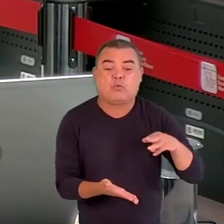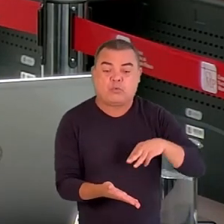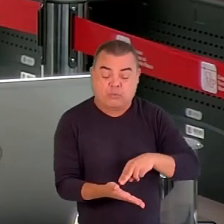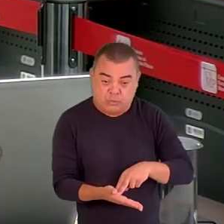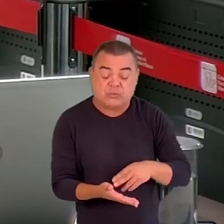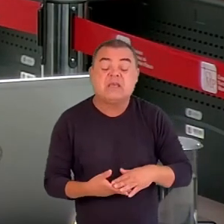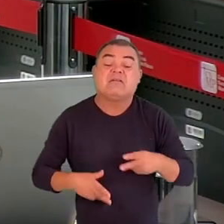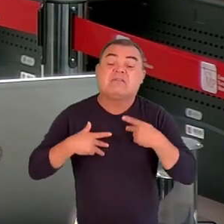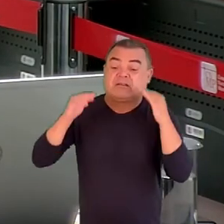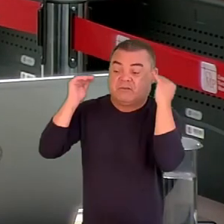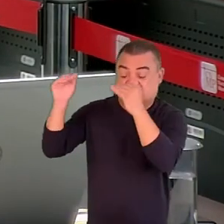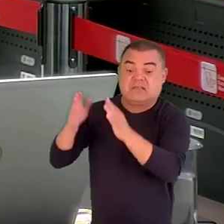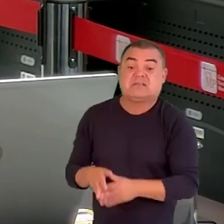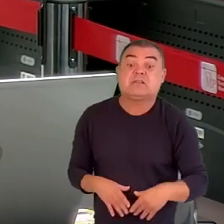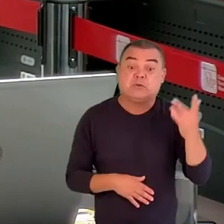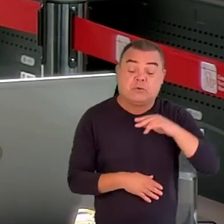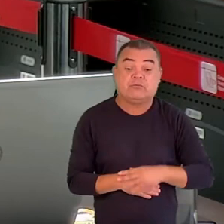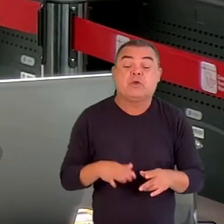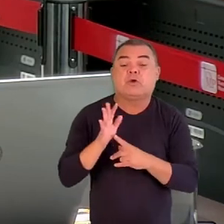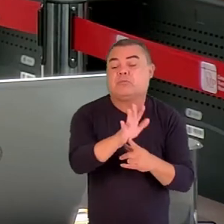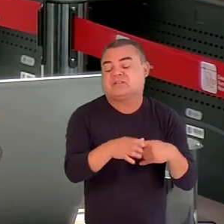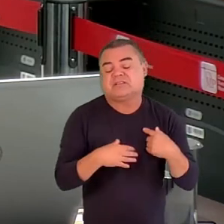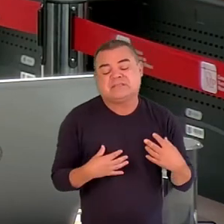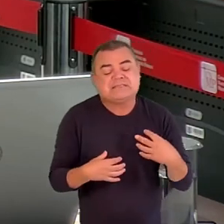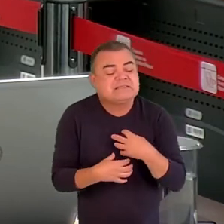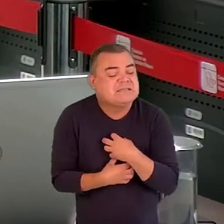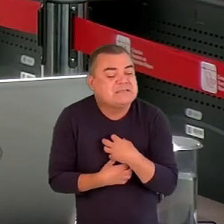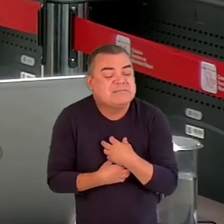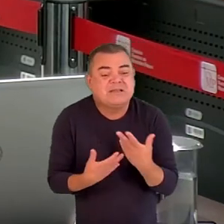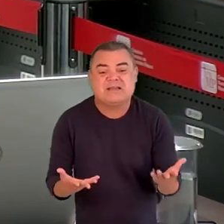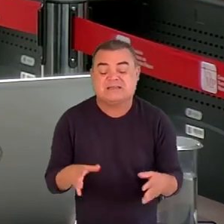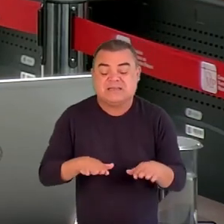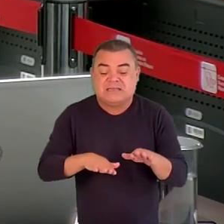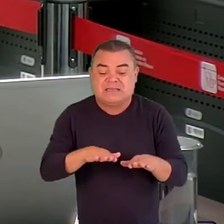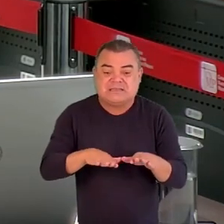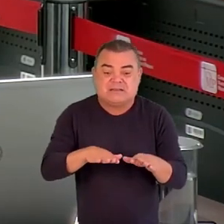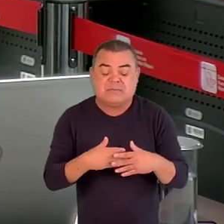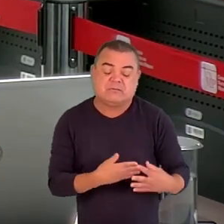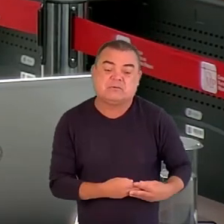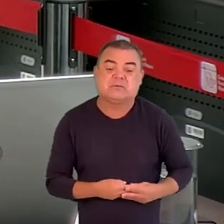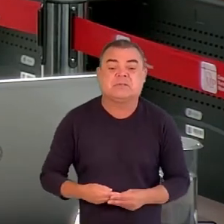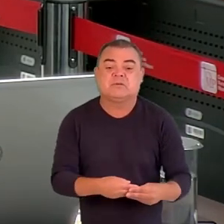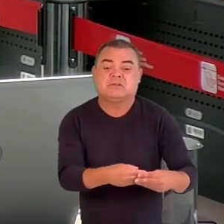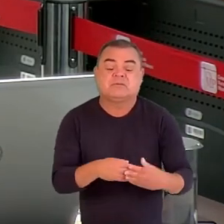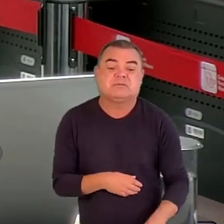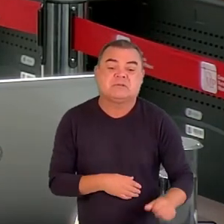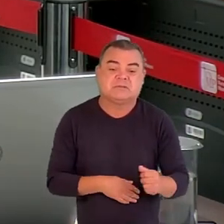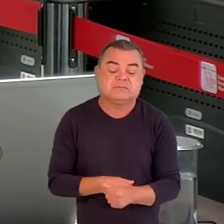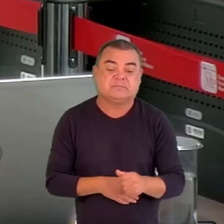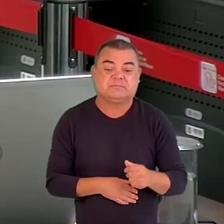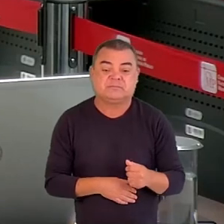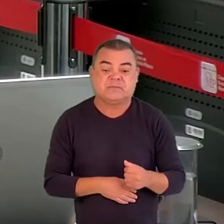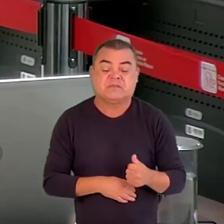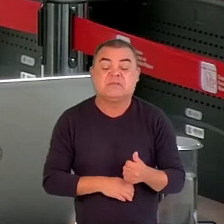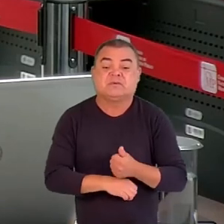mais uma vez, demonstra a sua sensibilidade, o seu equilíbrio na condução do alto cargo que exerce